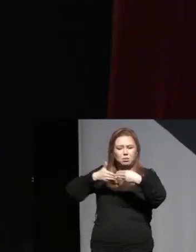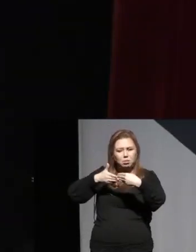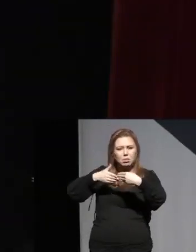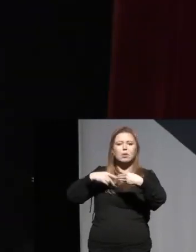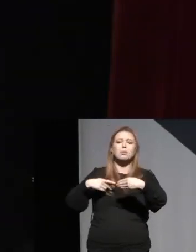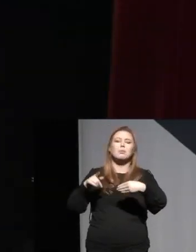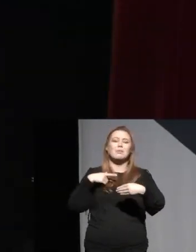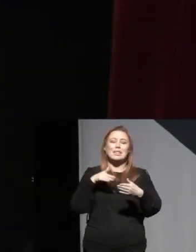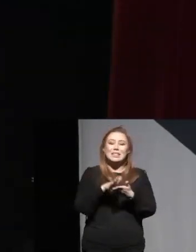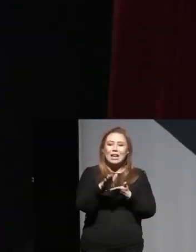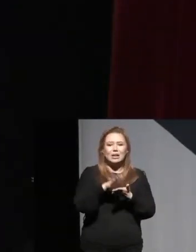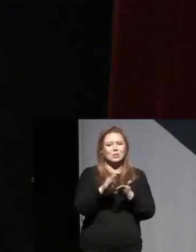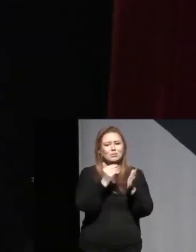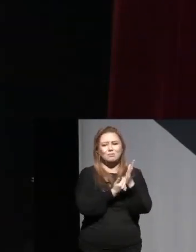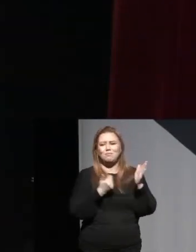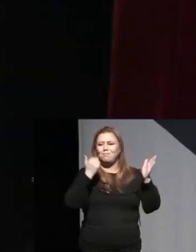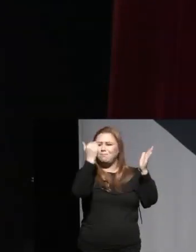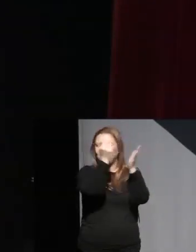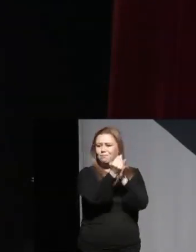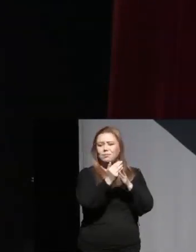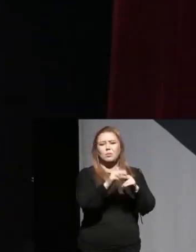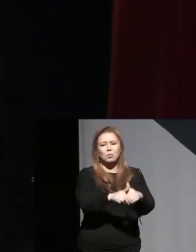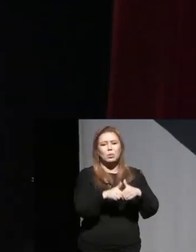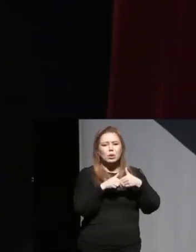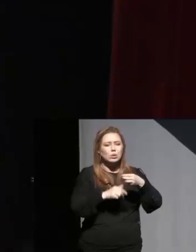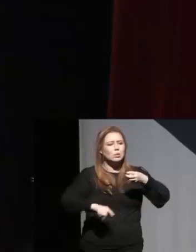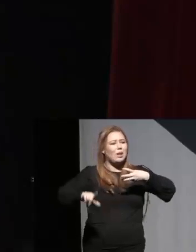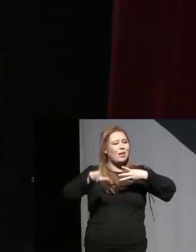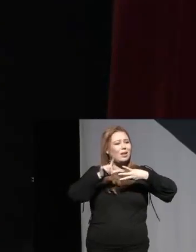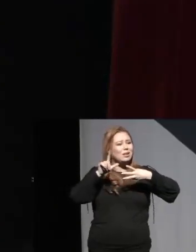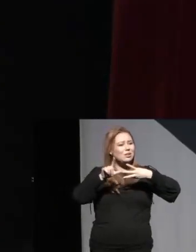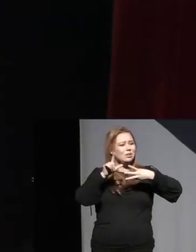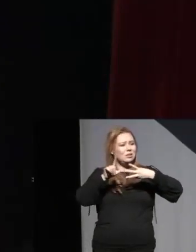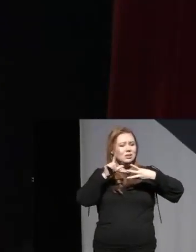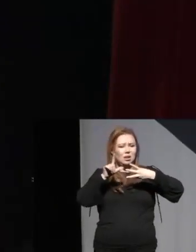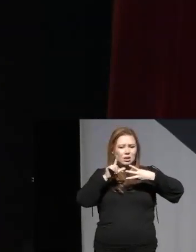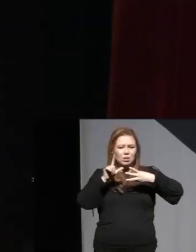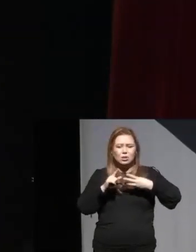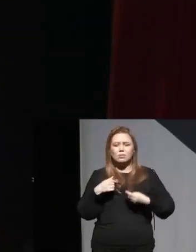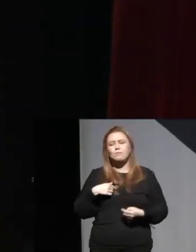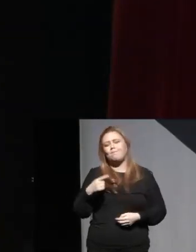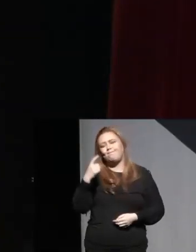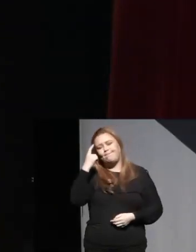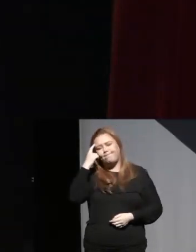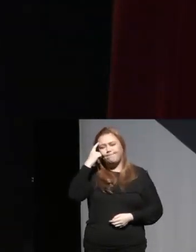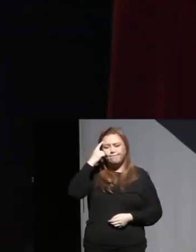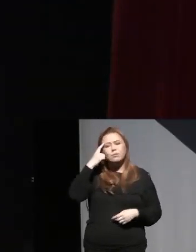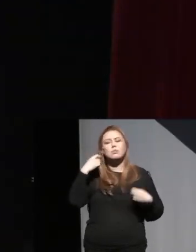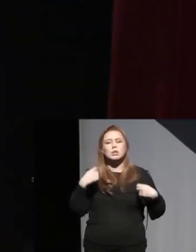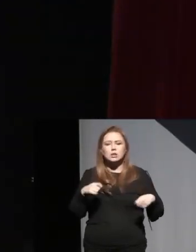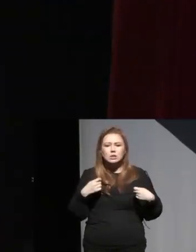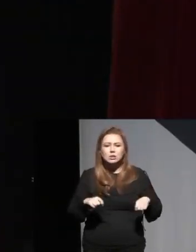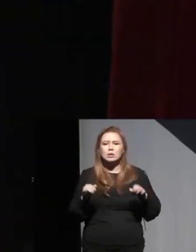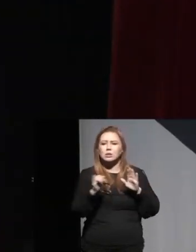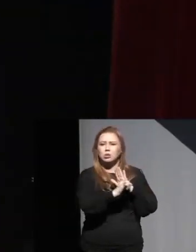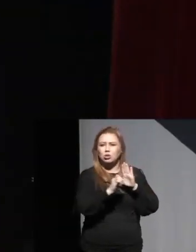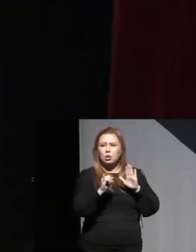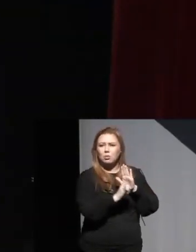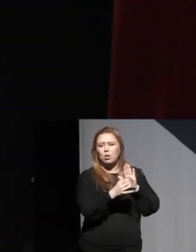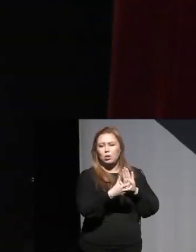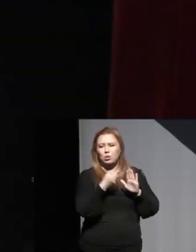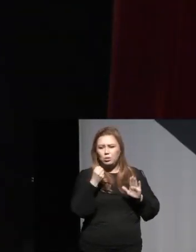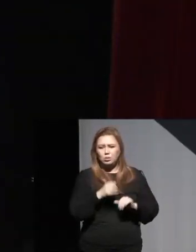os gastos são excessivos. É por isso que o legislador, então, ele vem e faz essa comparação. Da mesma forma,